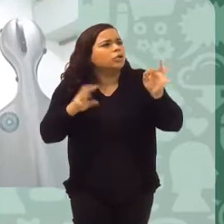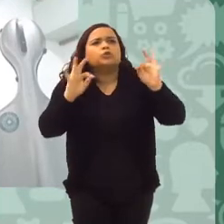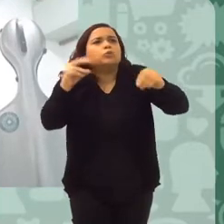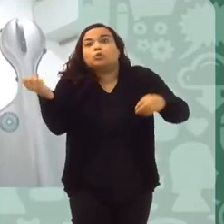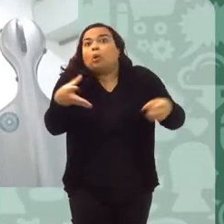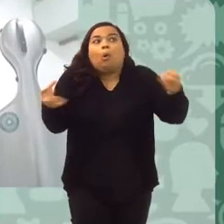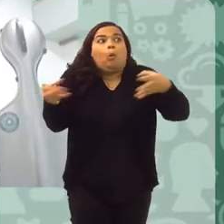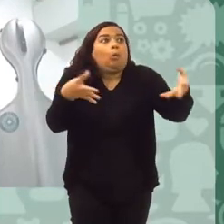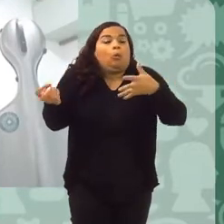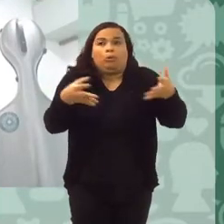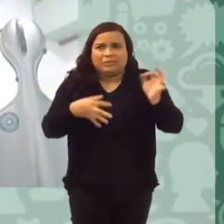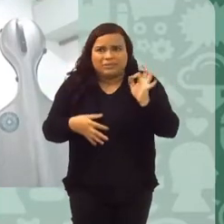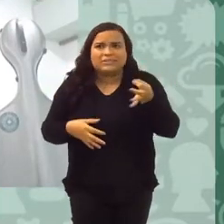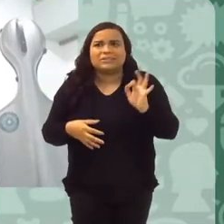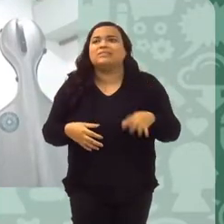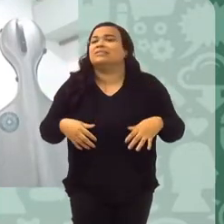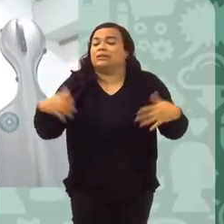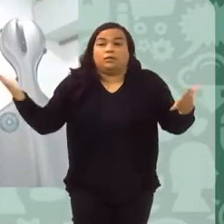né?